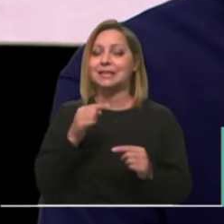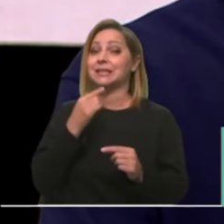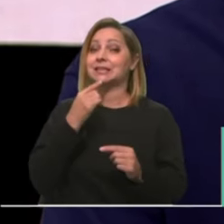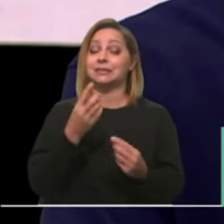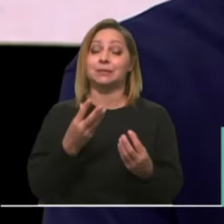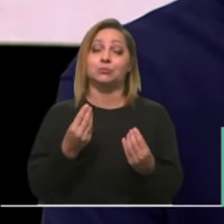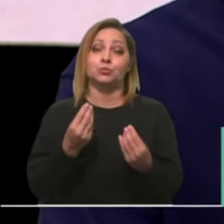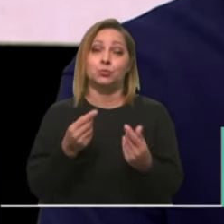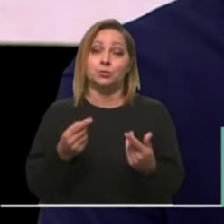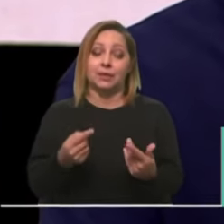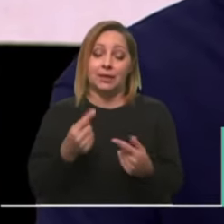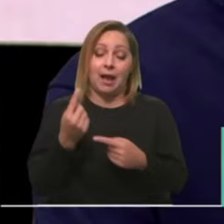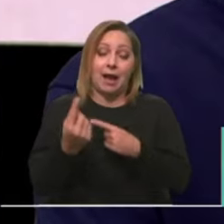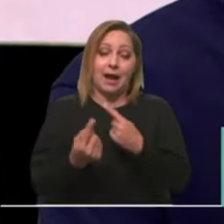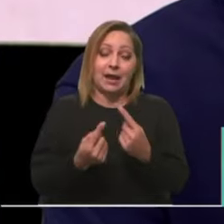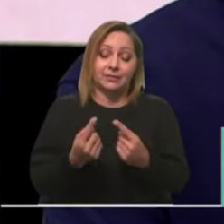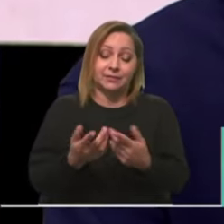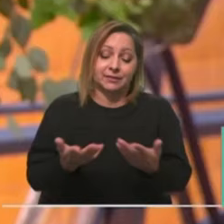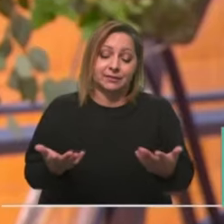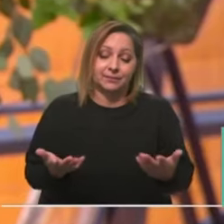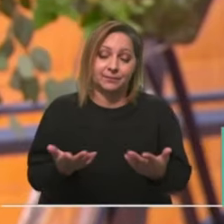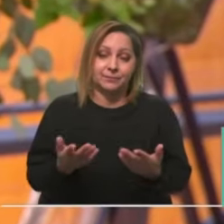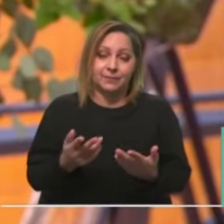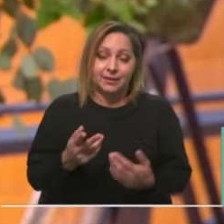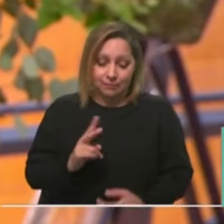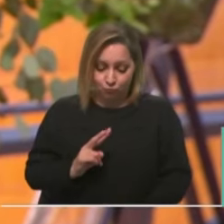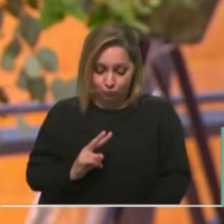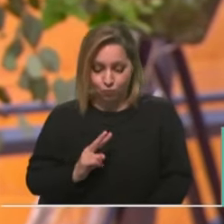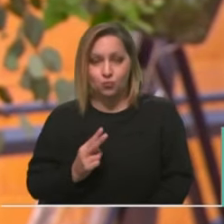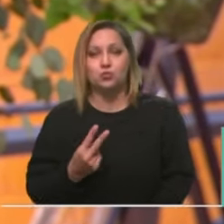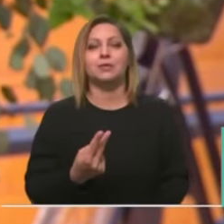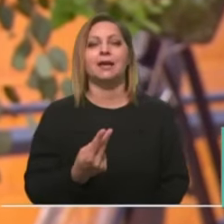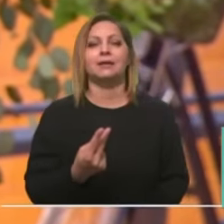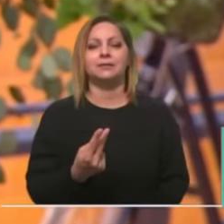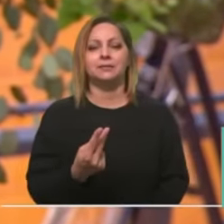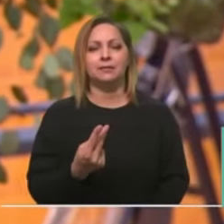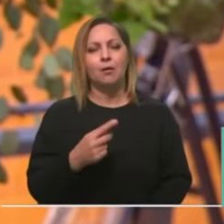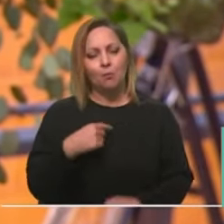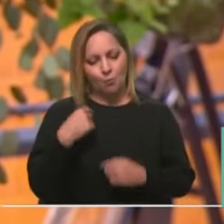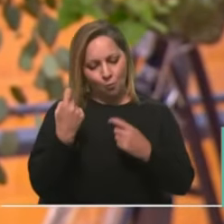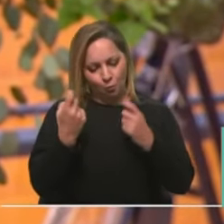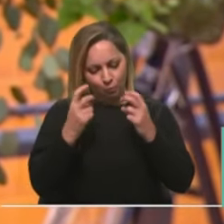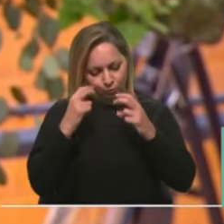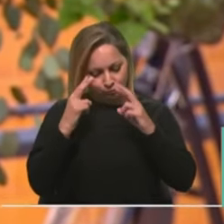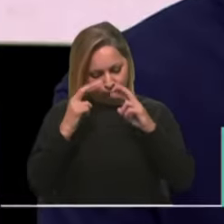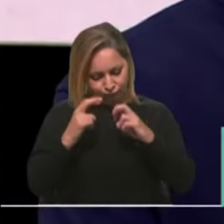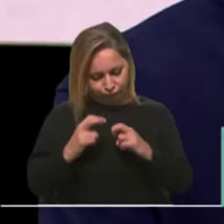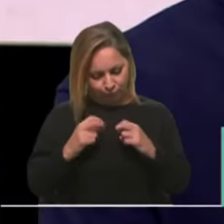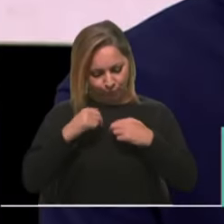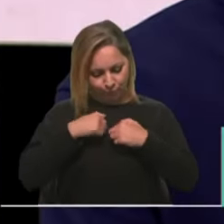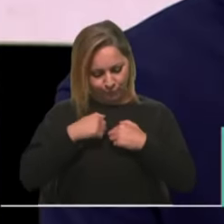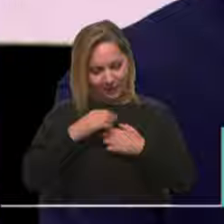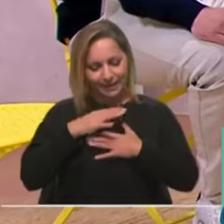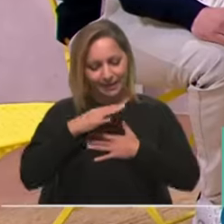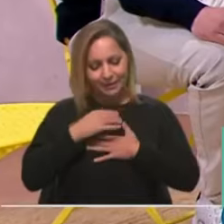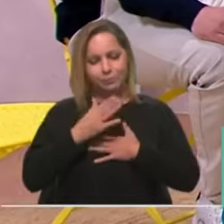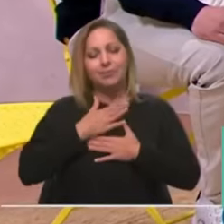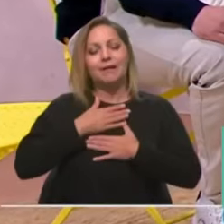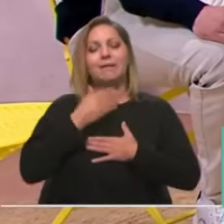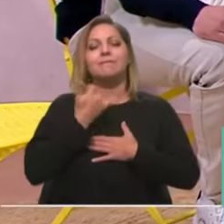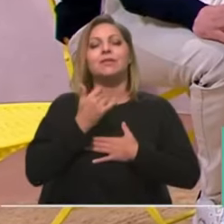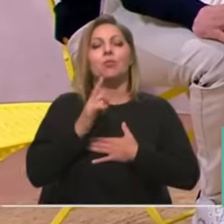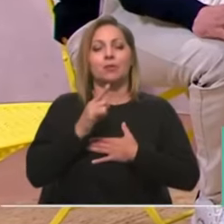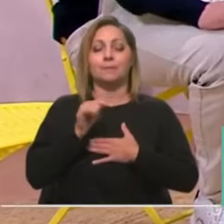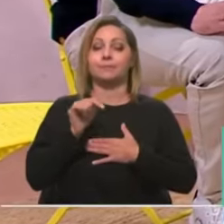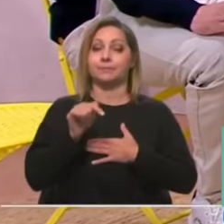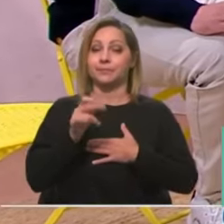tantas vezes, que é às vezes mudar, procurar aquilo que nos faz feliz. Exatamente. É? Eu acho que vai ser um